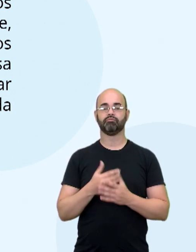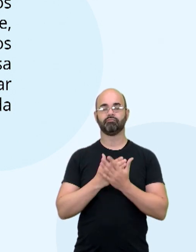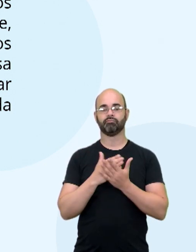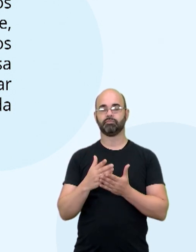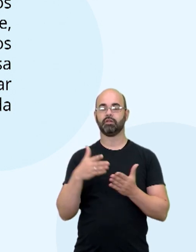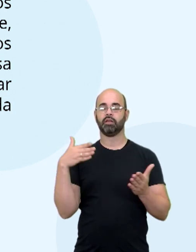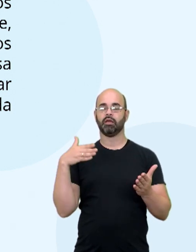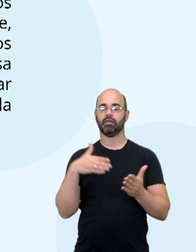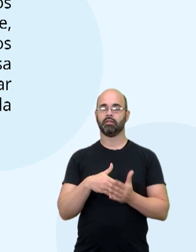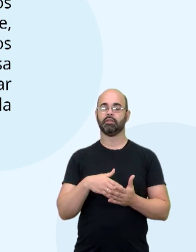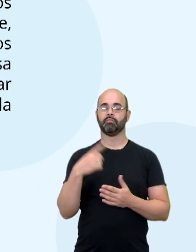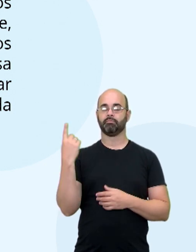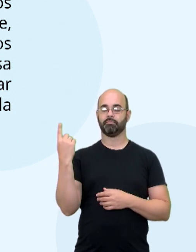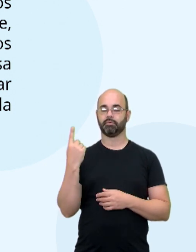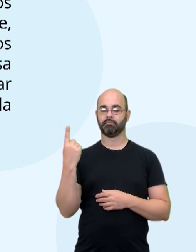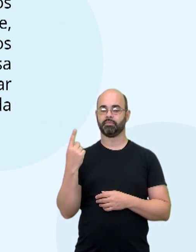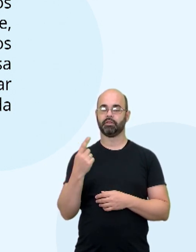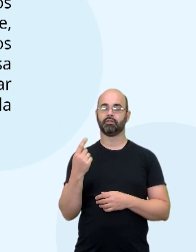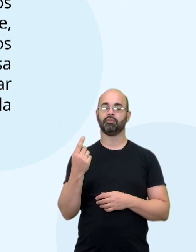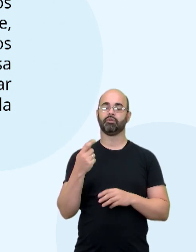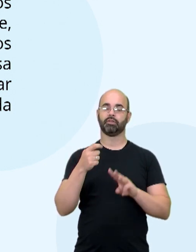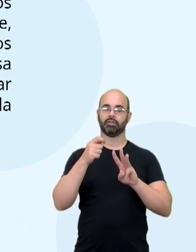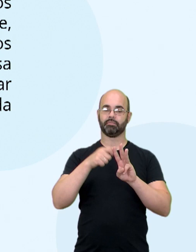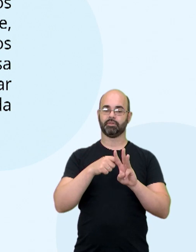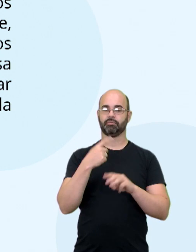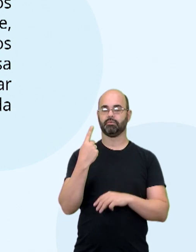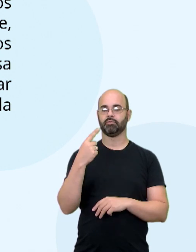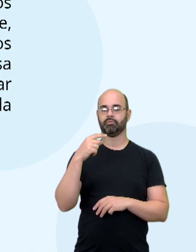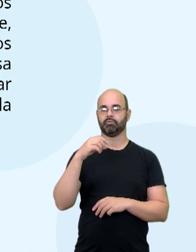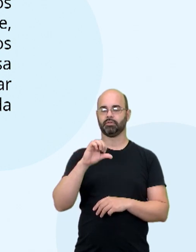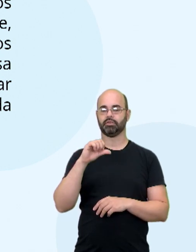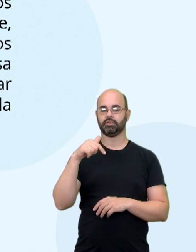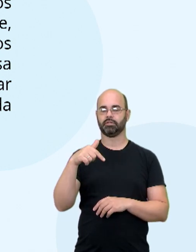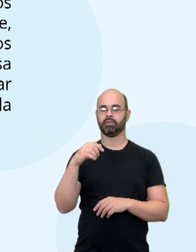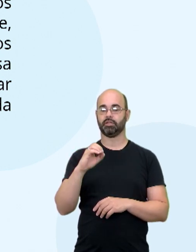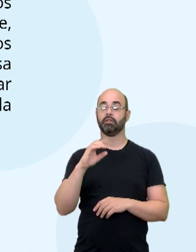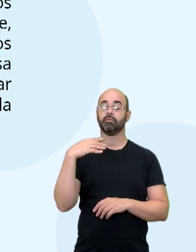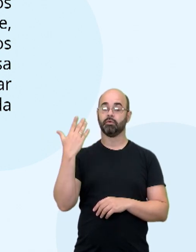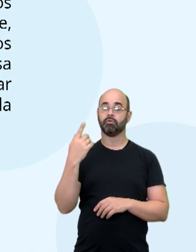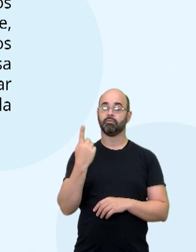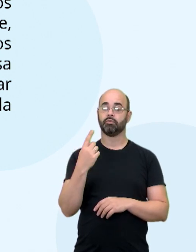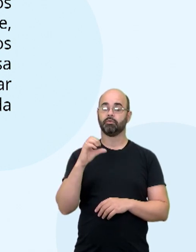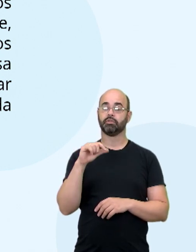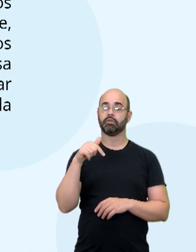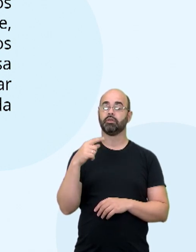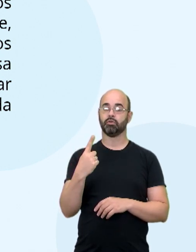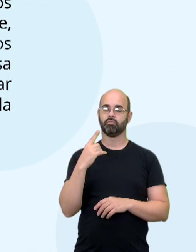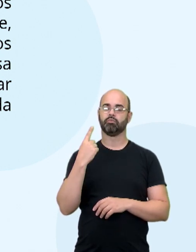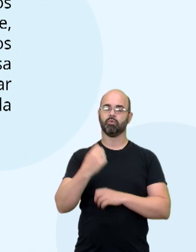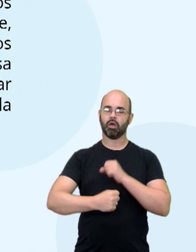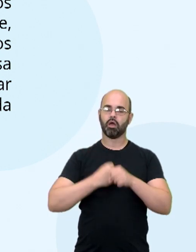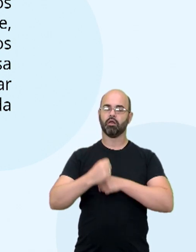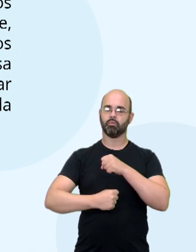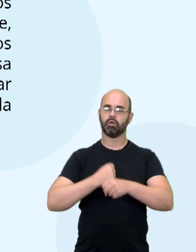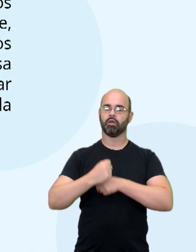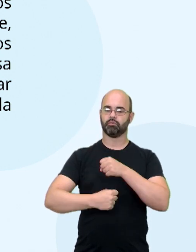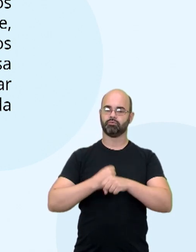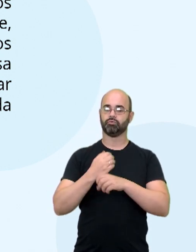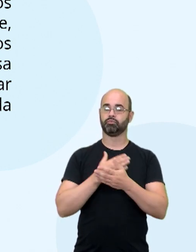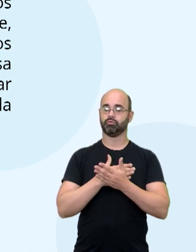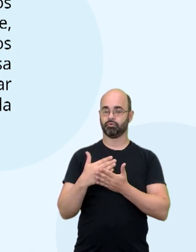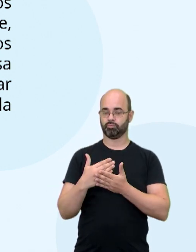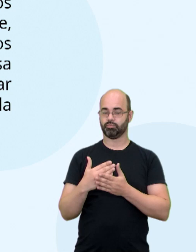de 1970. A partir de 1971, os levantamentos passaram a ser anuais, com realização no